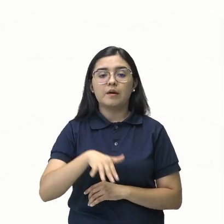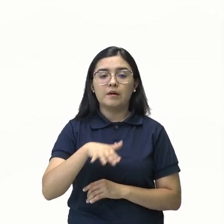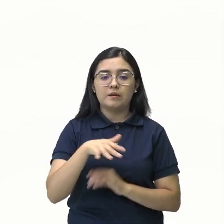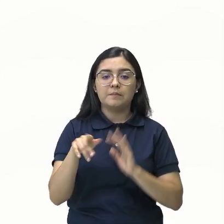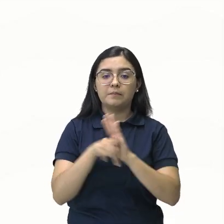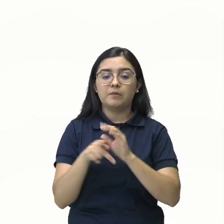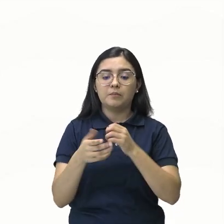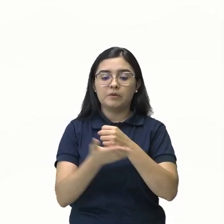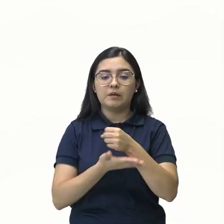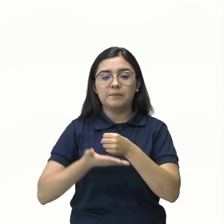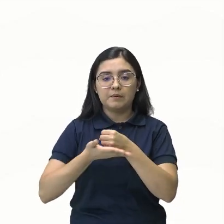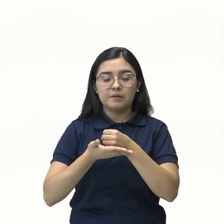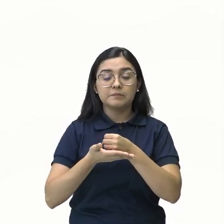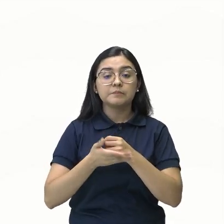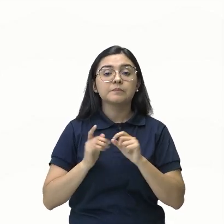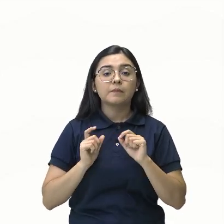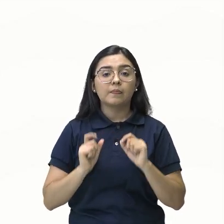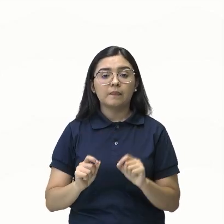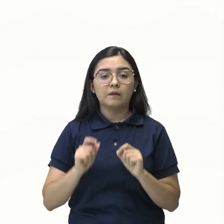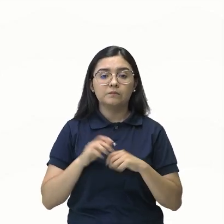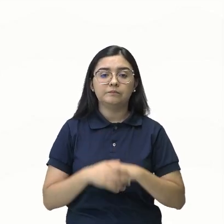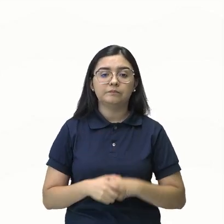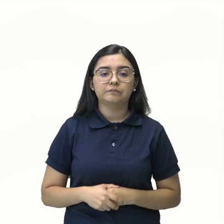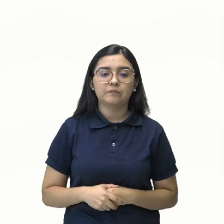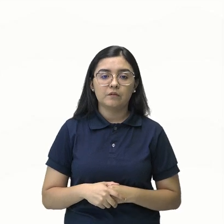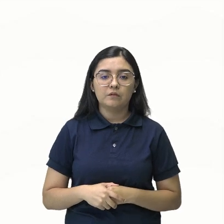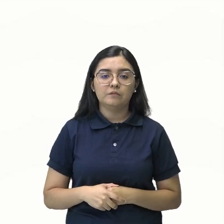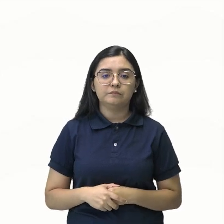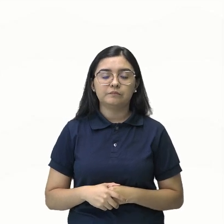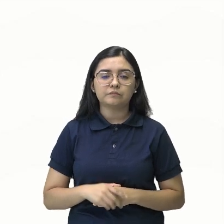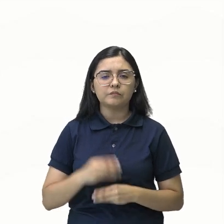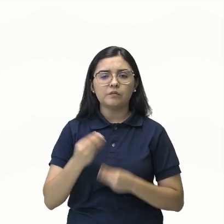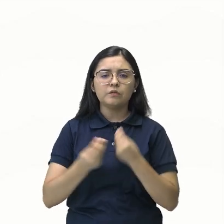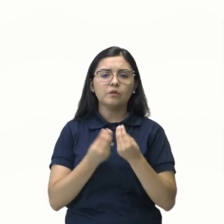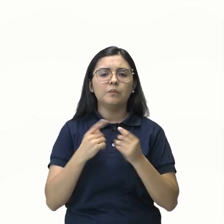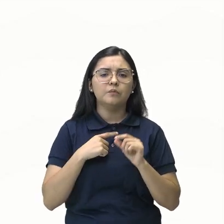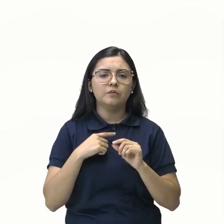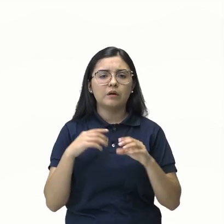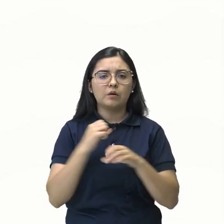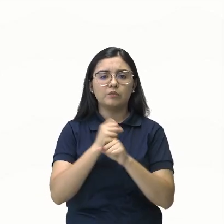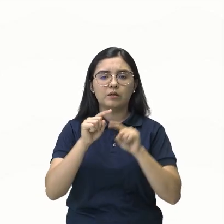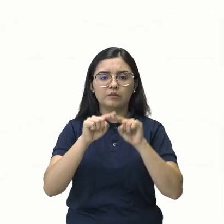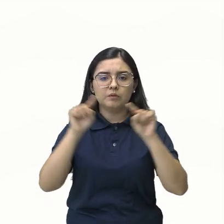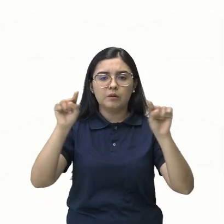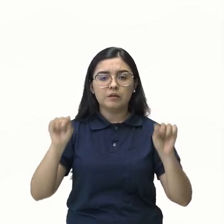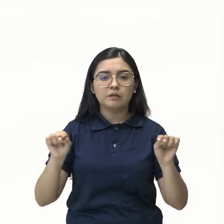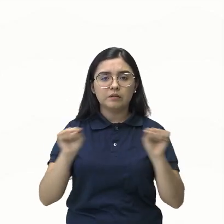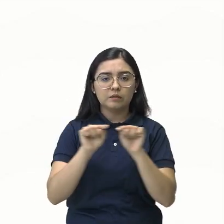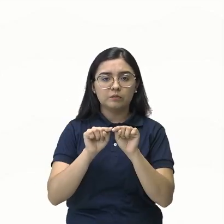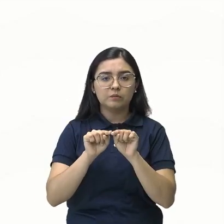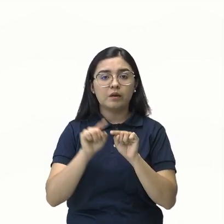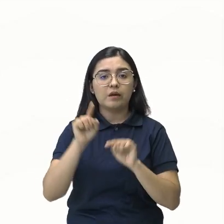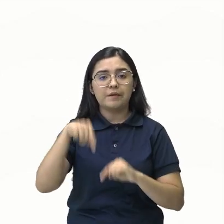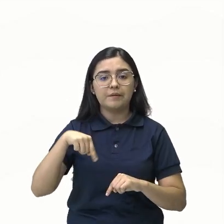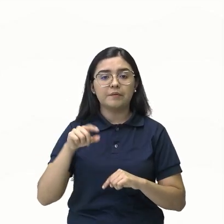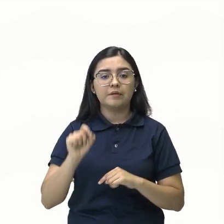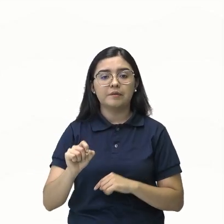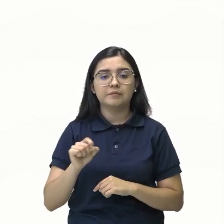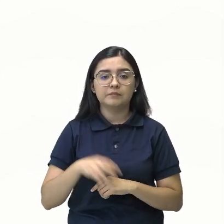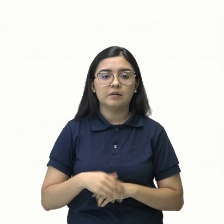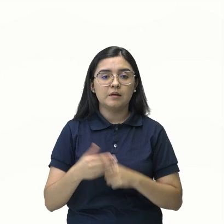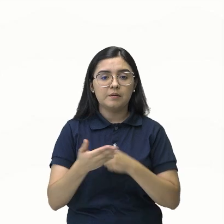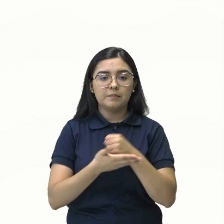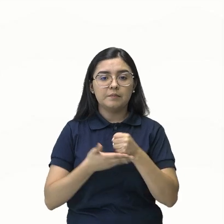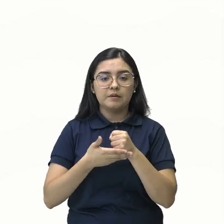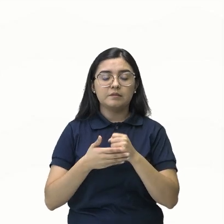base, tá bom? Então, aqui, o retângulo, como é que a gente calcula a área dele? É a nossa